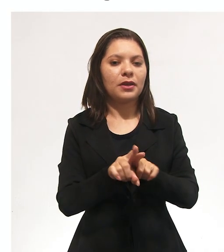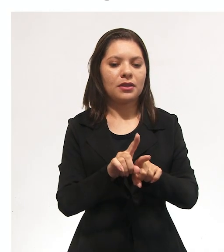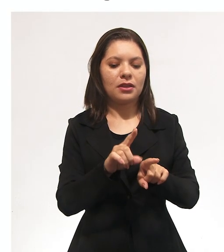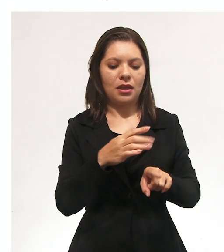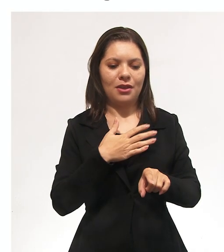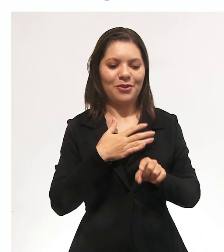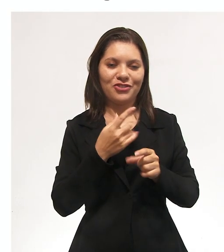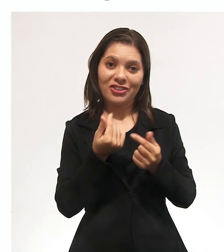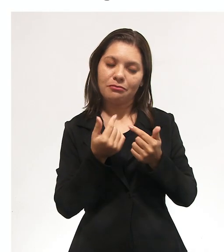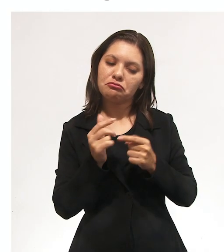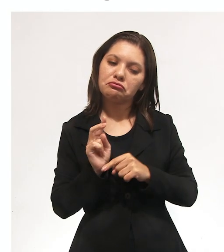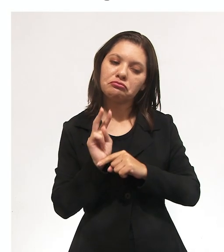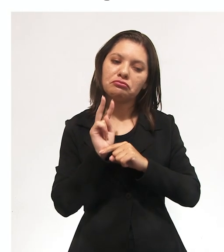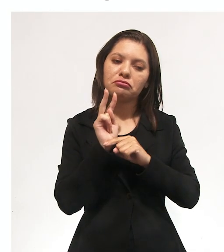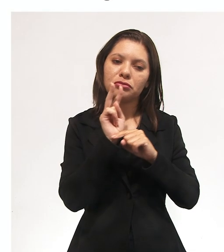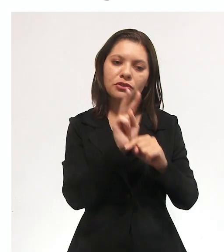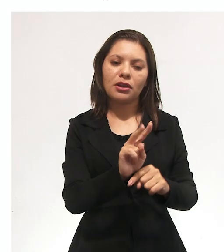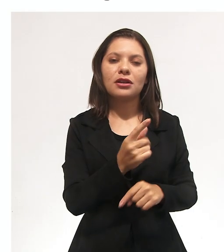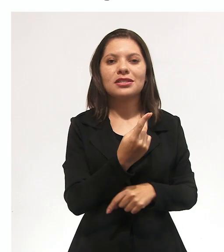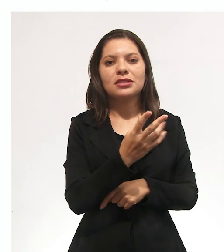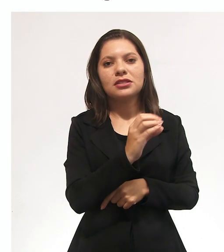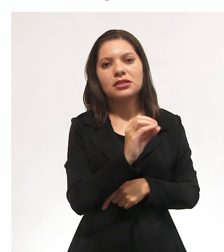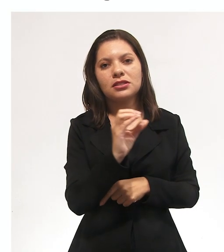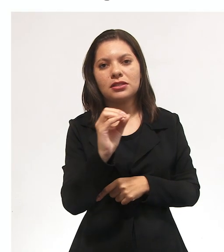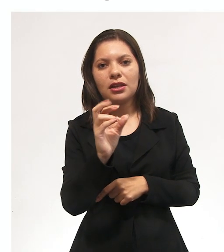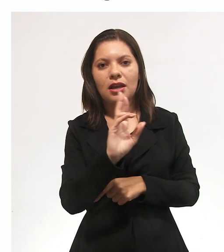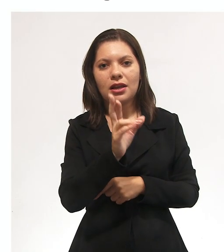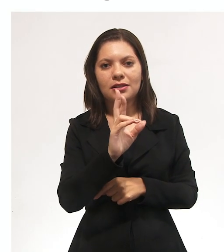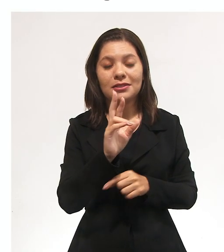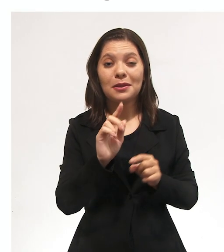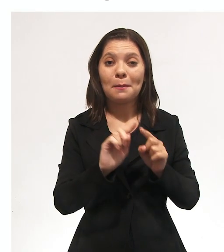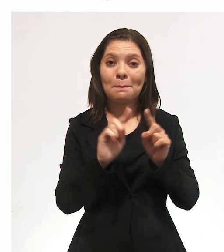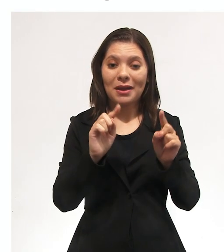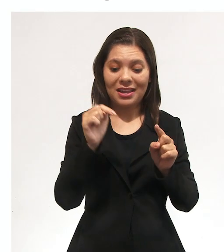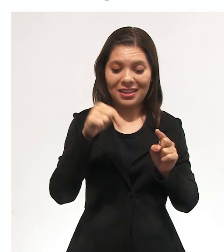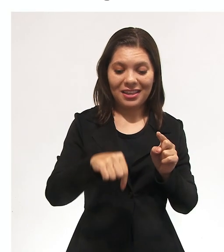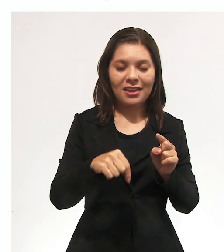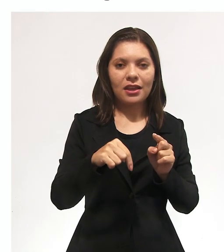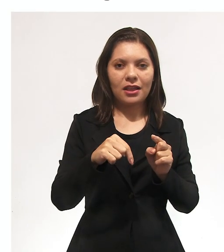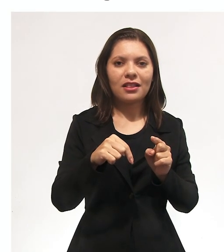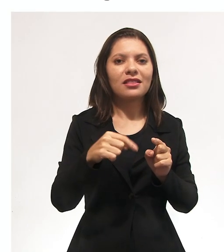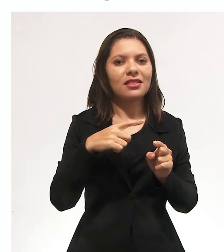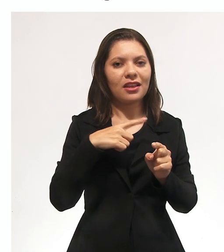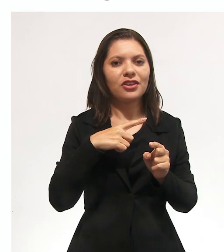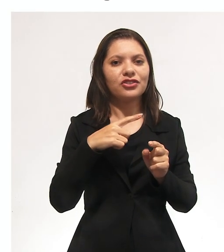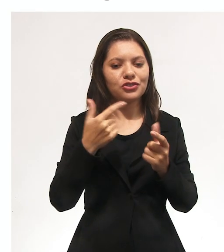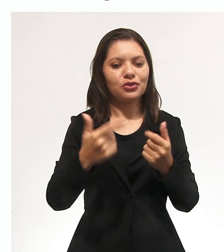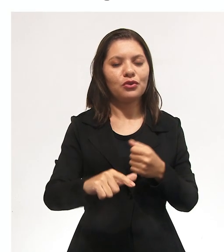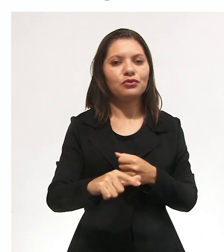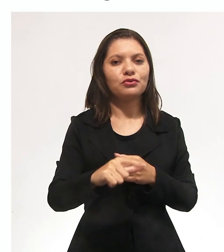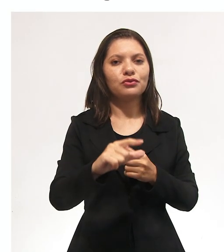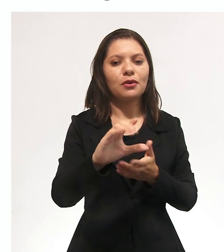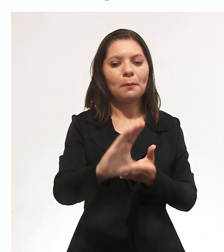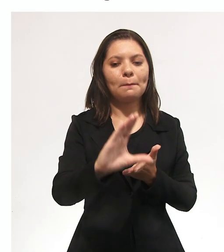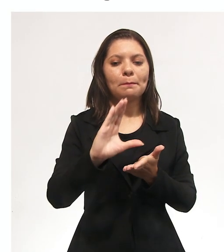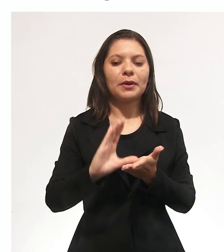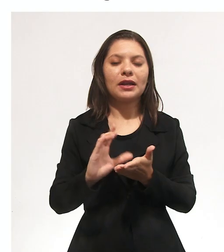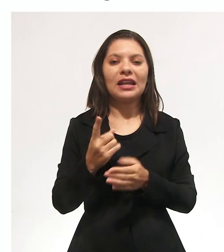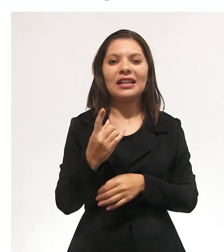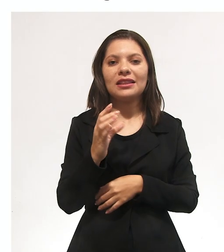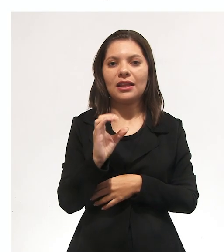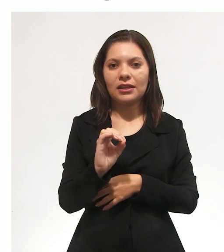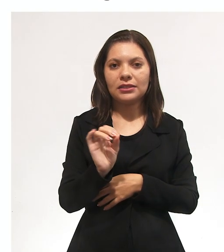esse dinheiro, né, R$ 100, e ele vai receber do tomador esse